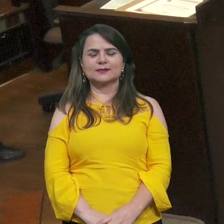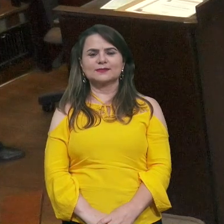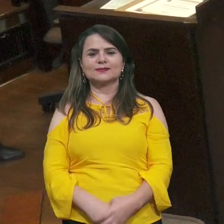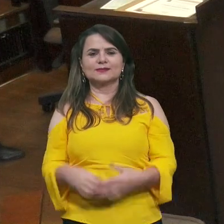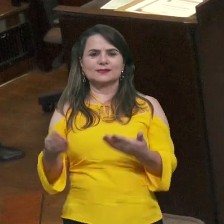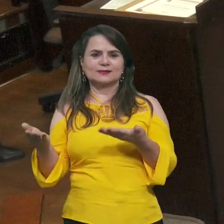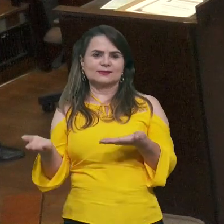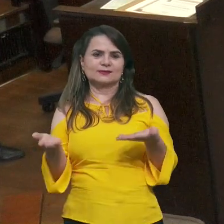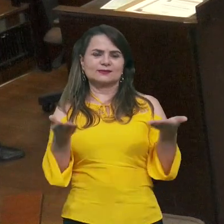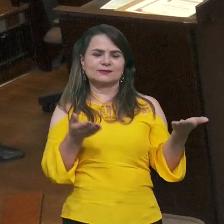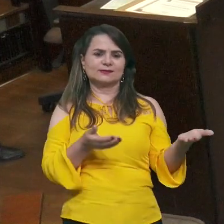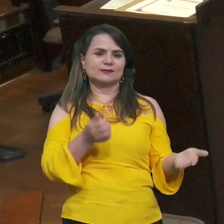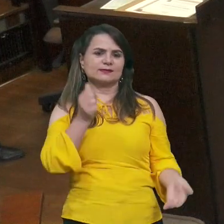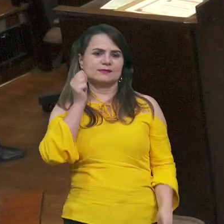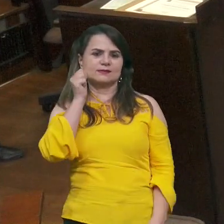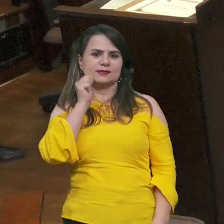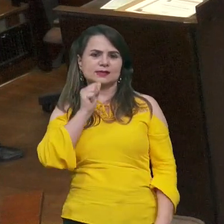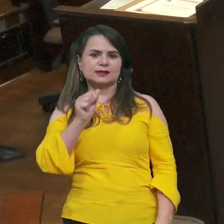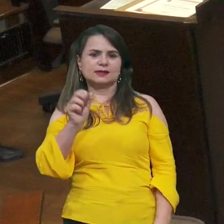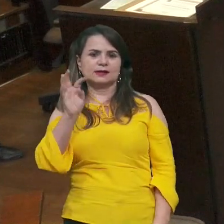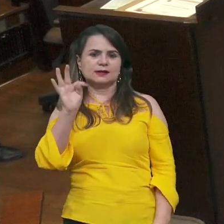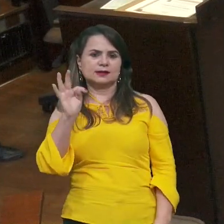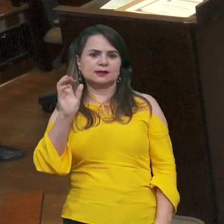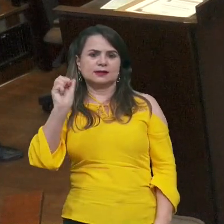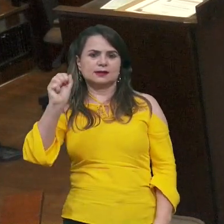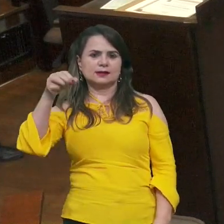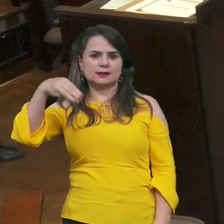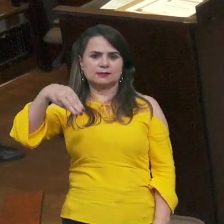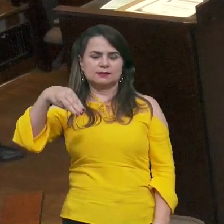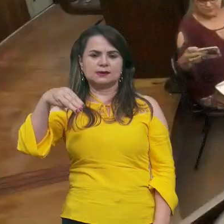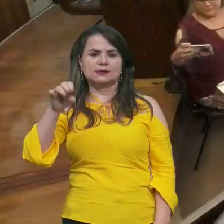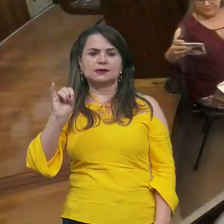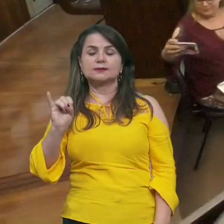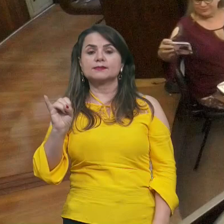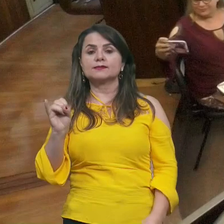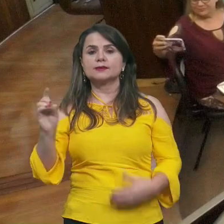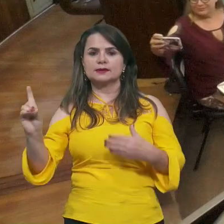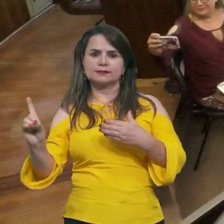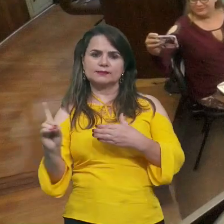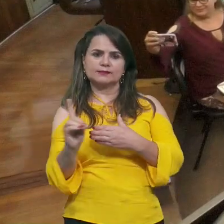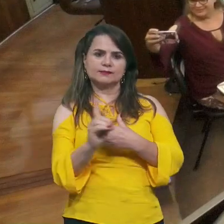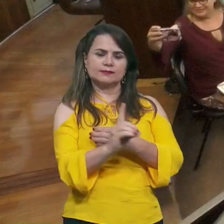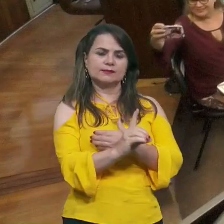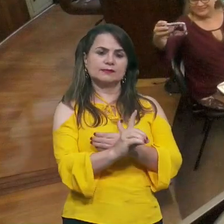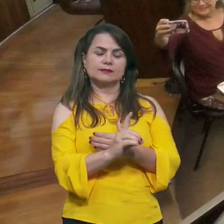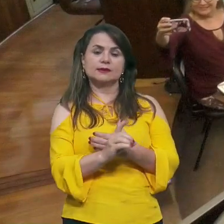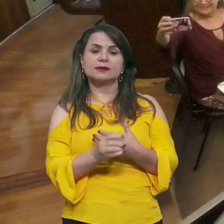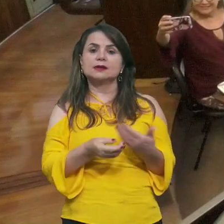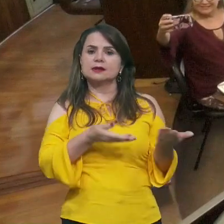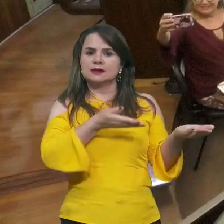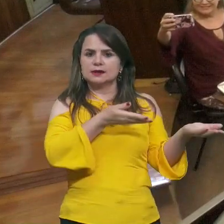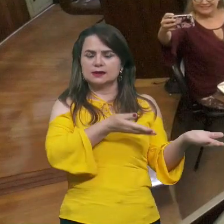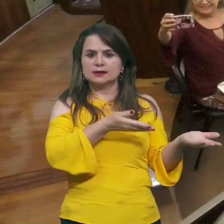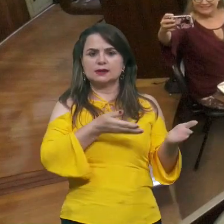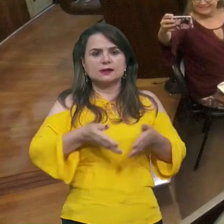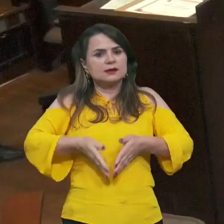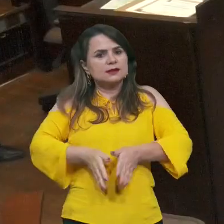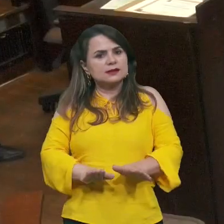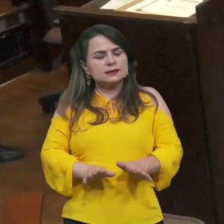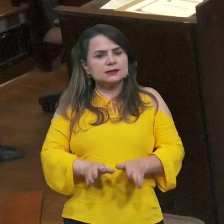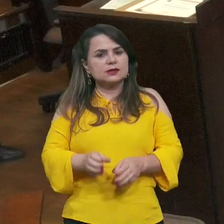Convido a senhora Tami Regina Gripa para que se dirija ao centro do nosso plenário. Tami Regina Gripa nasceu